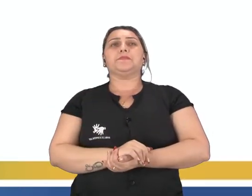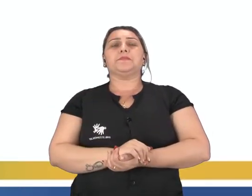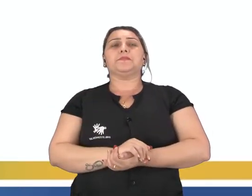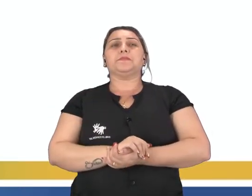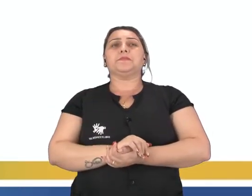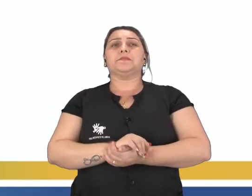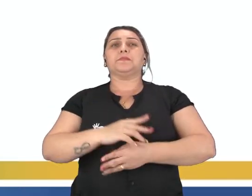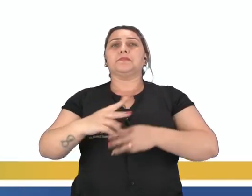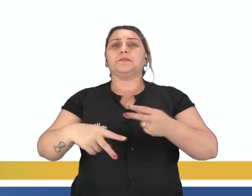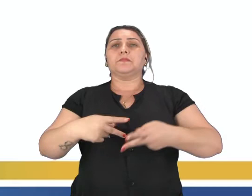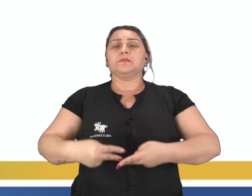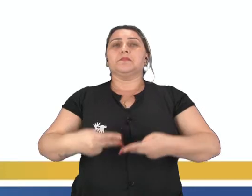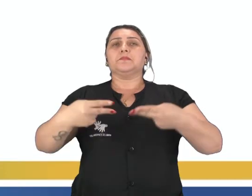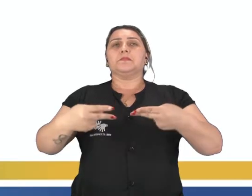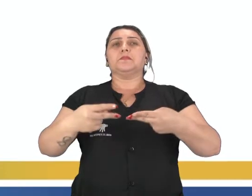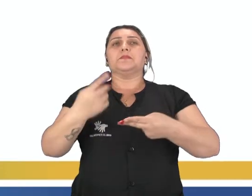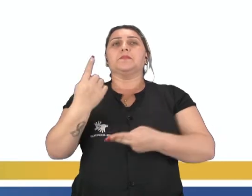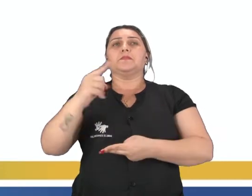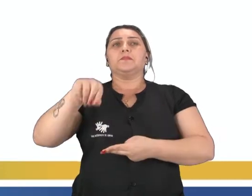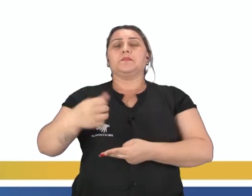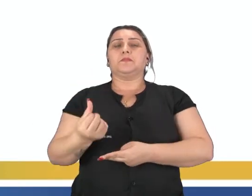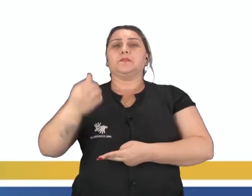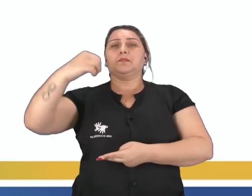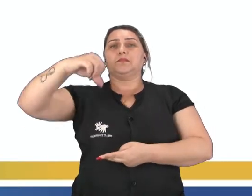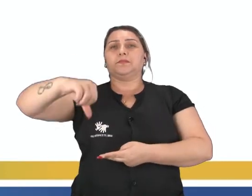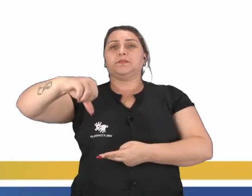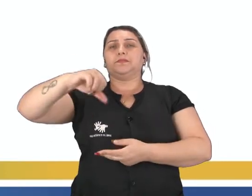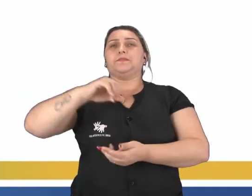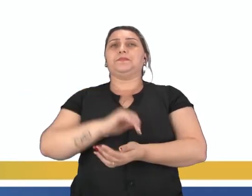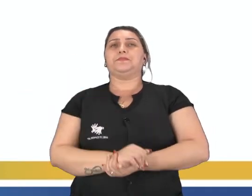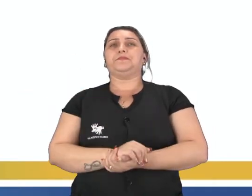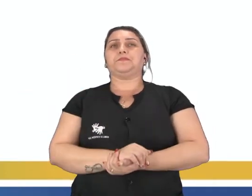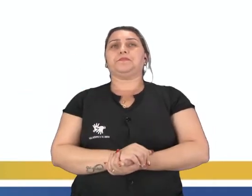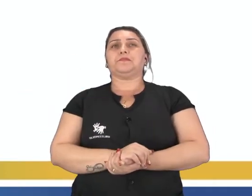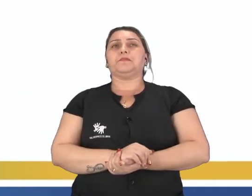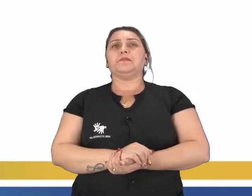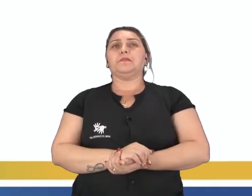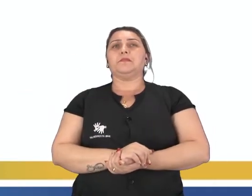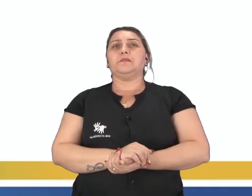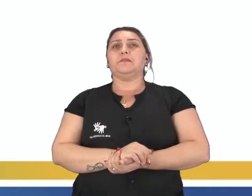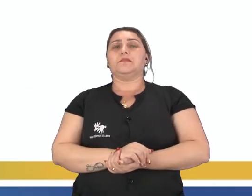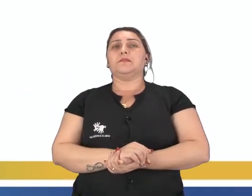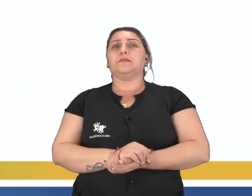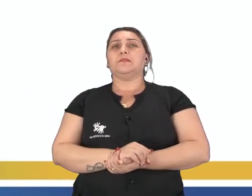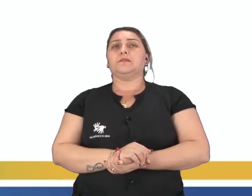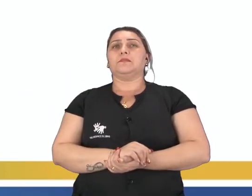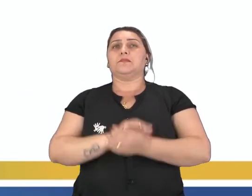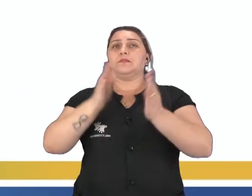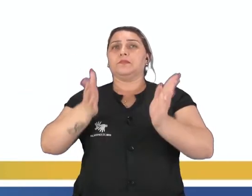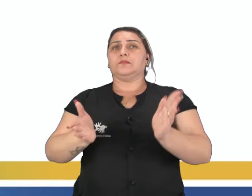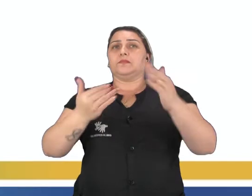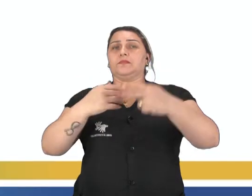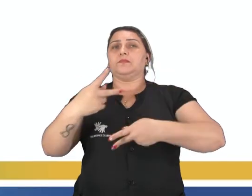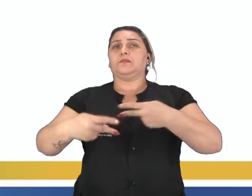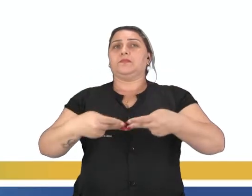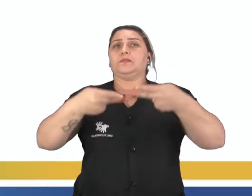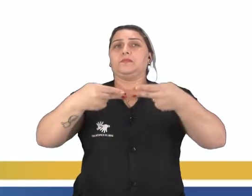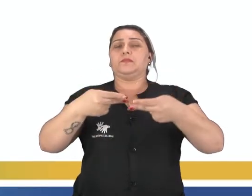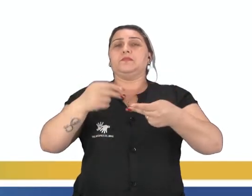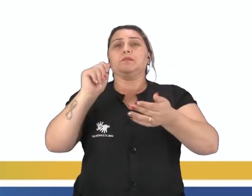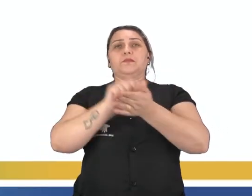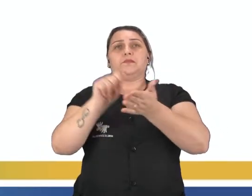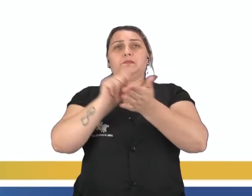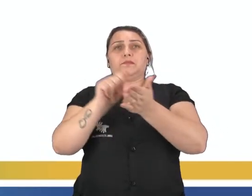de macarrão, ele custa R$ 1,69. Este pacote outra maneira